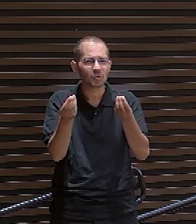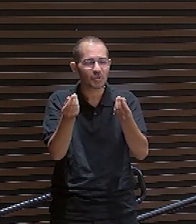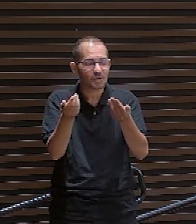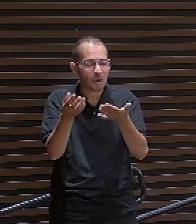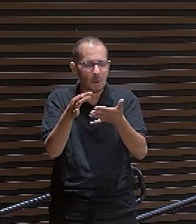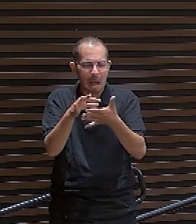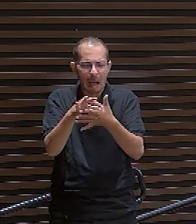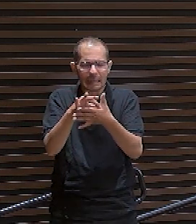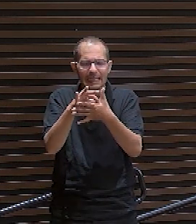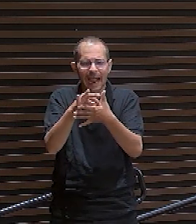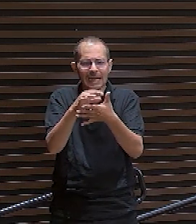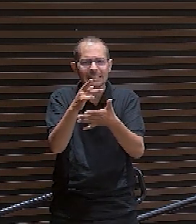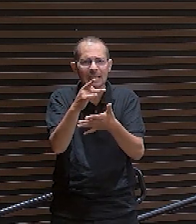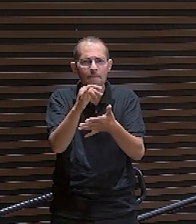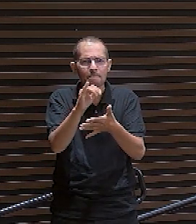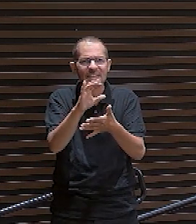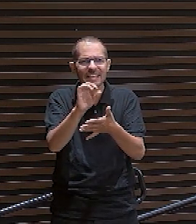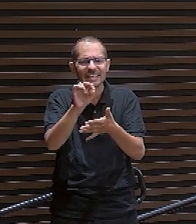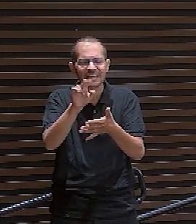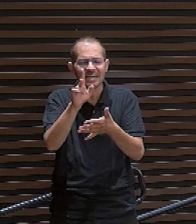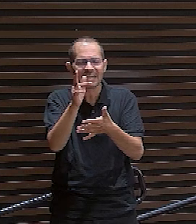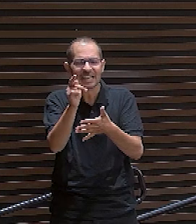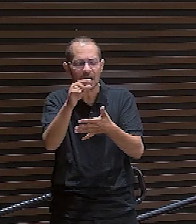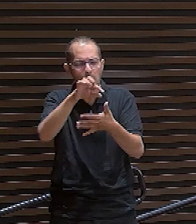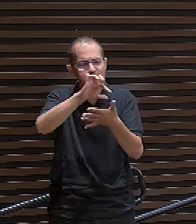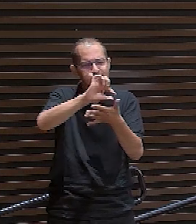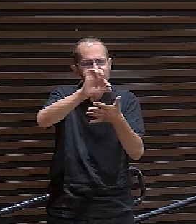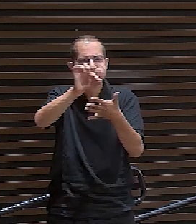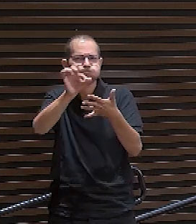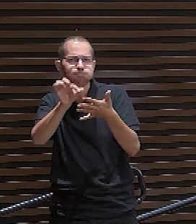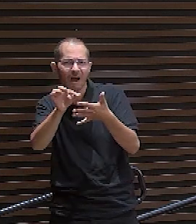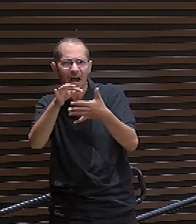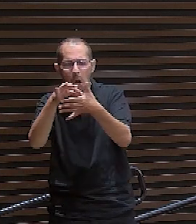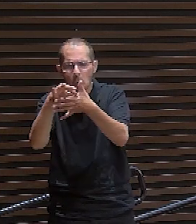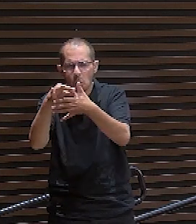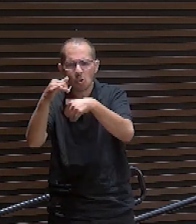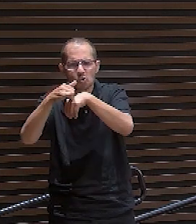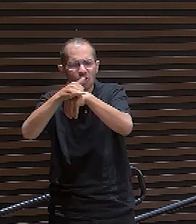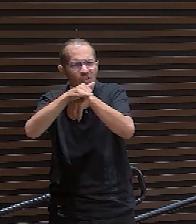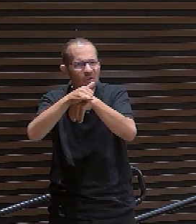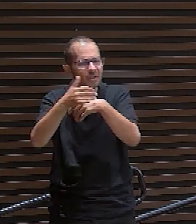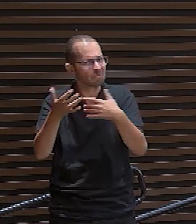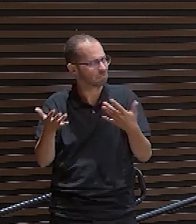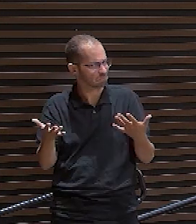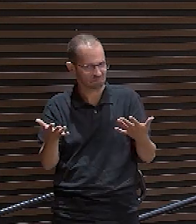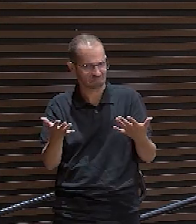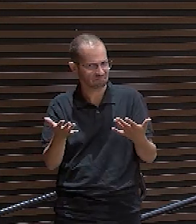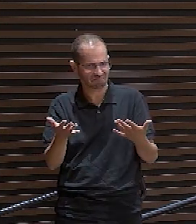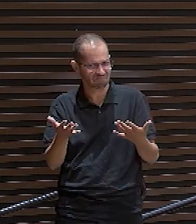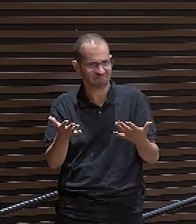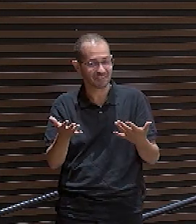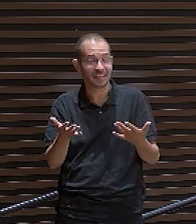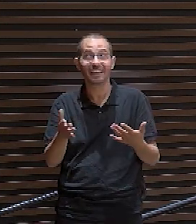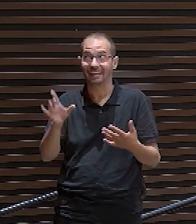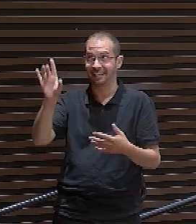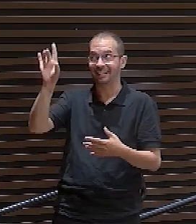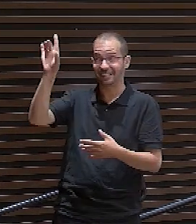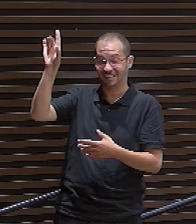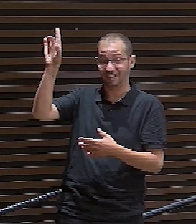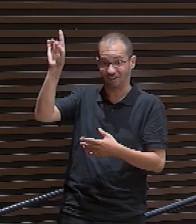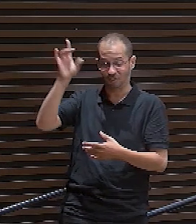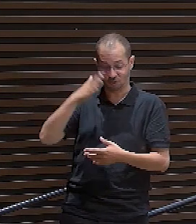picanha sem gordura. E Deus tinha uma coisa séria com gordura, minha